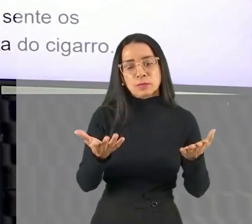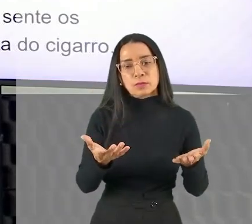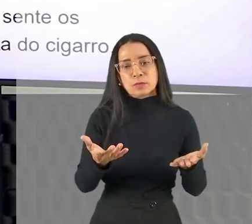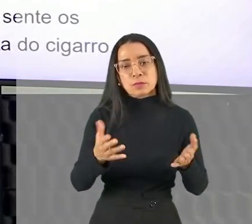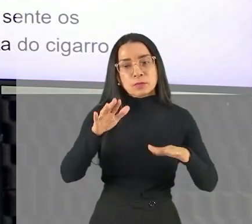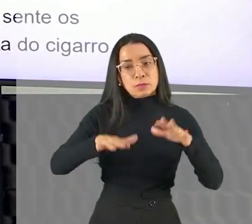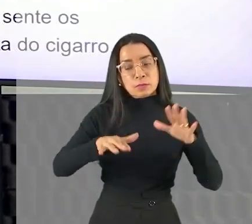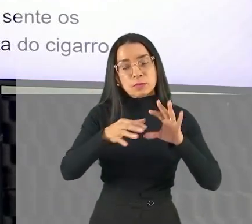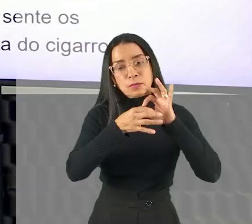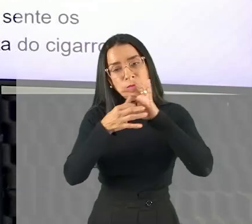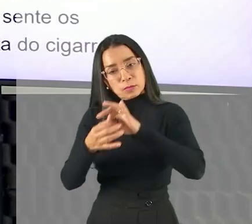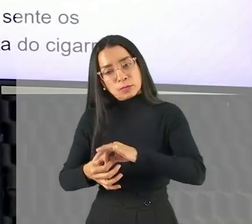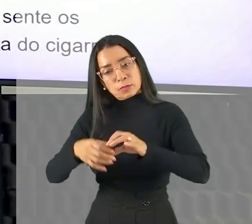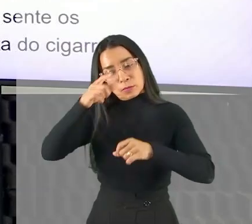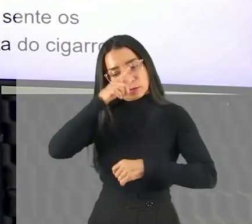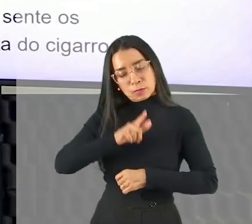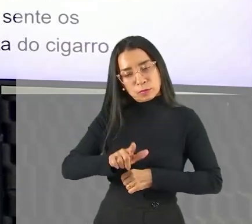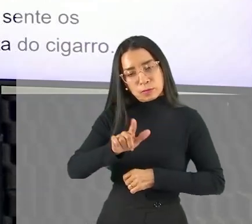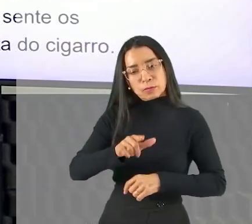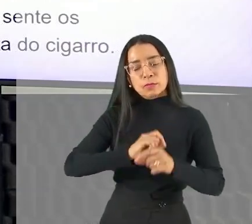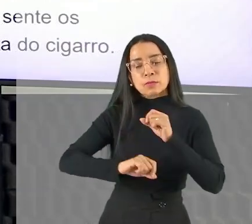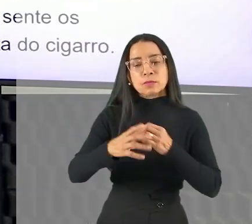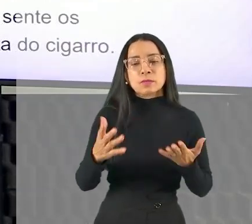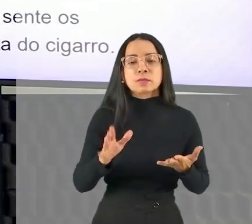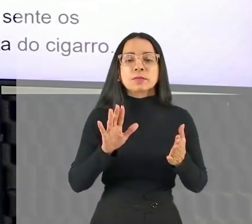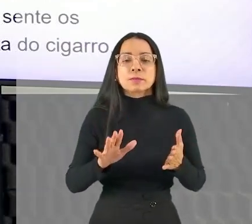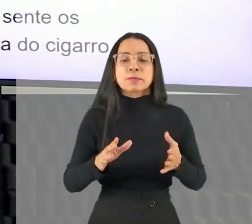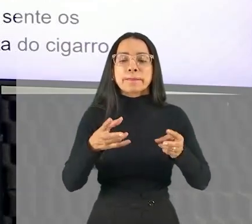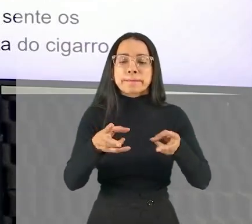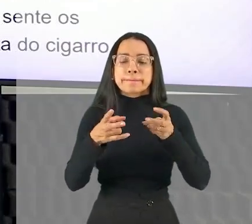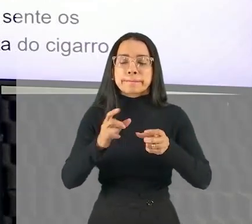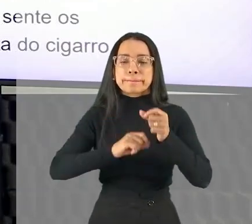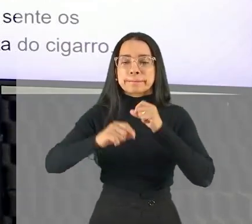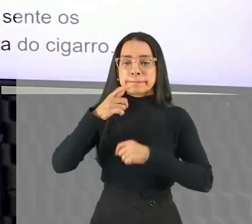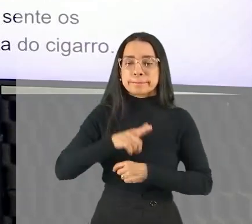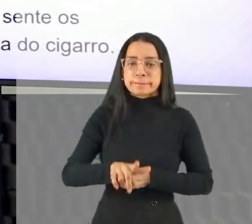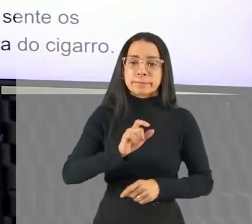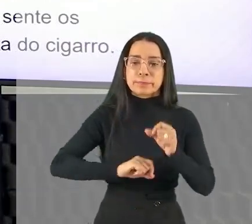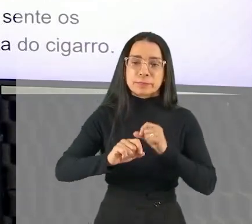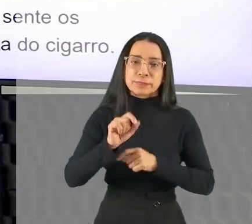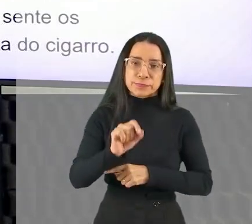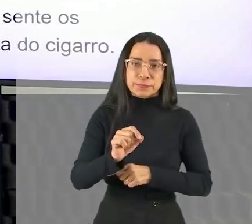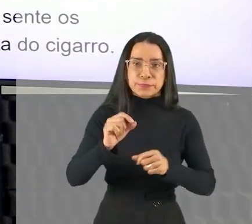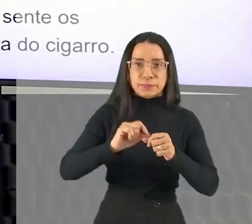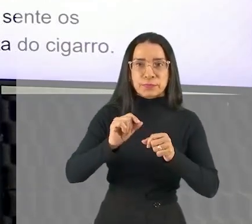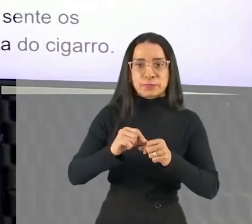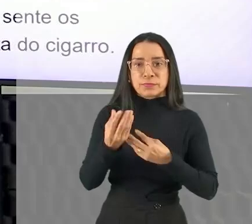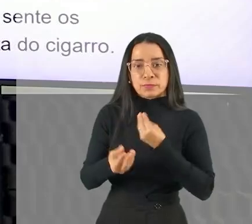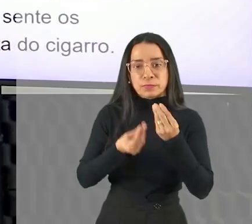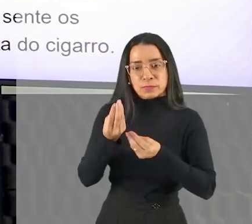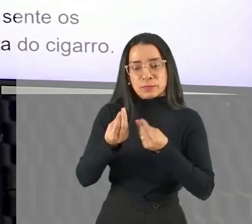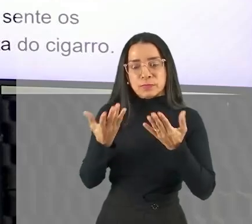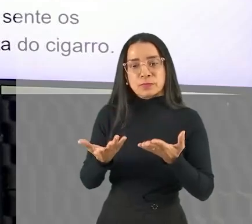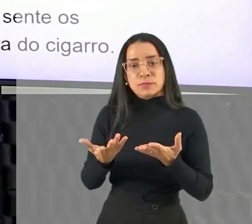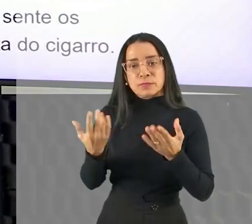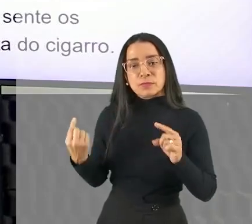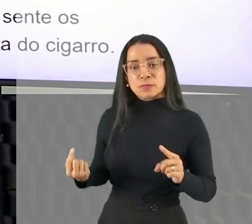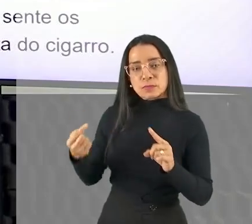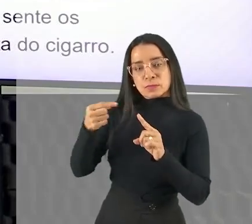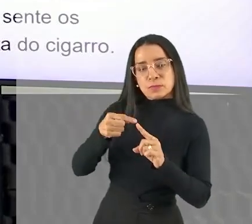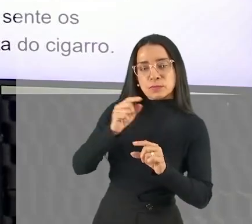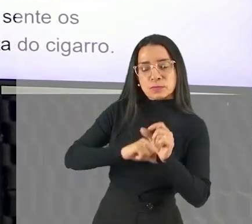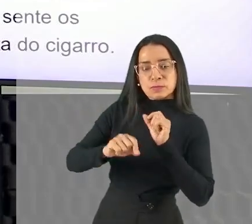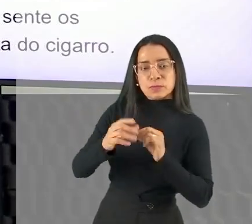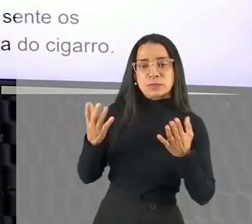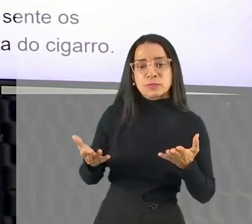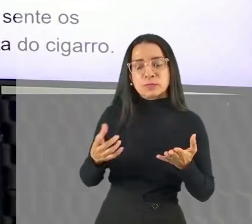caso aqui, o que é que a gente vai perceber? A gente percebe a repetição da palavra você, isso foi feito de forma intencional. E por trás